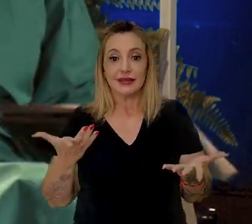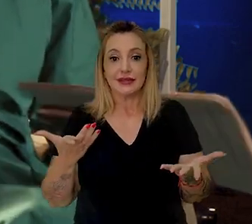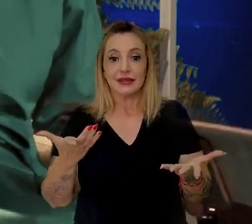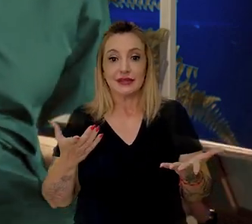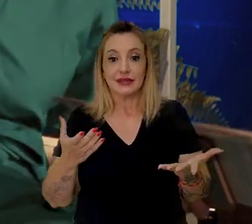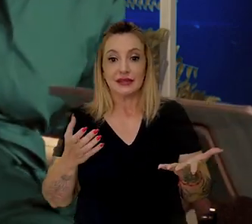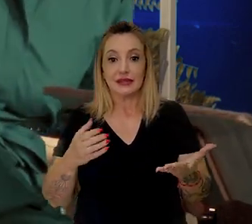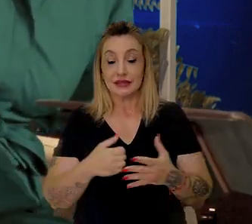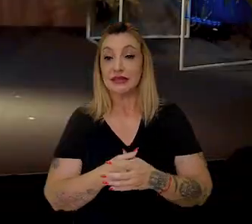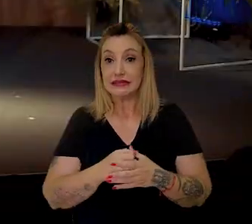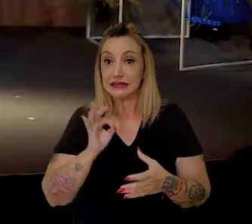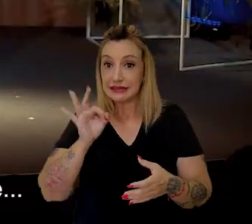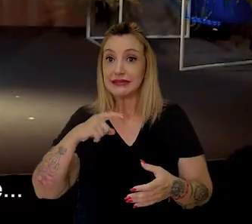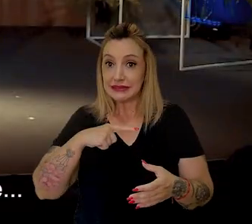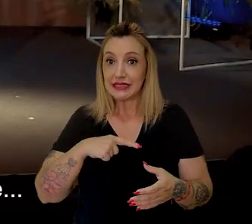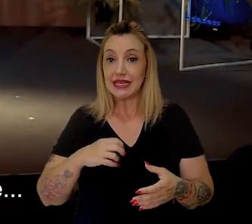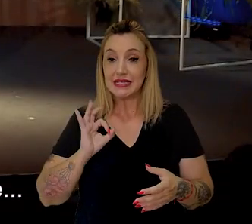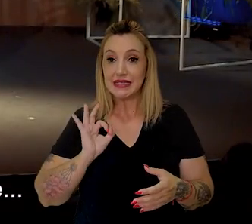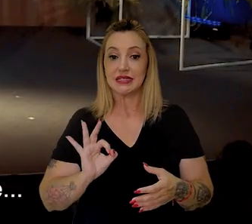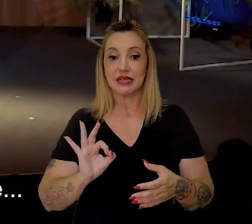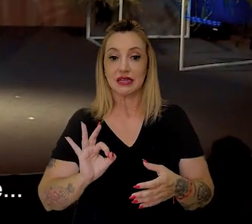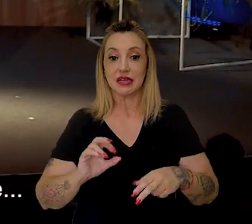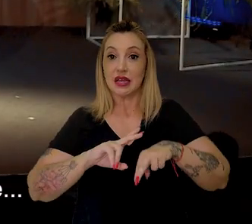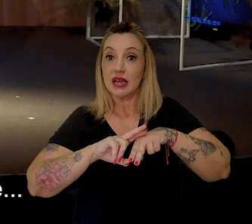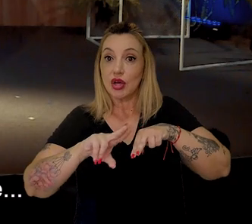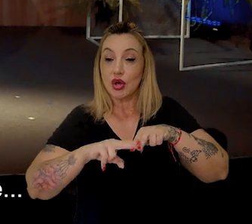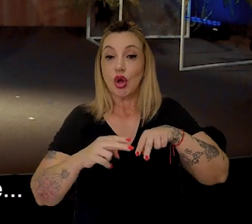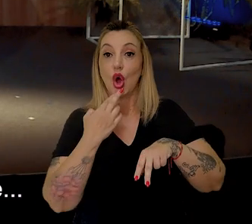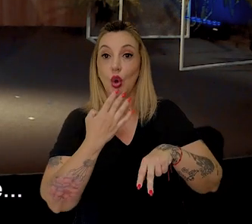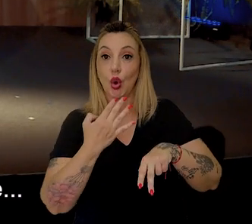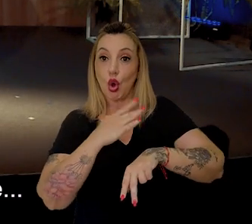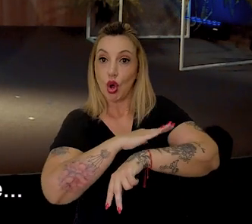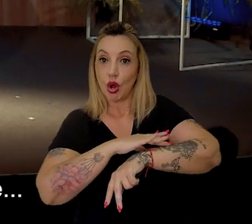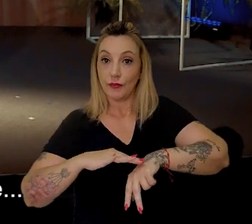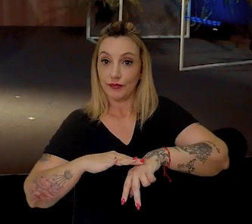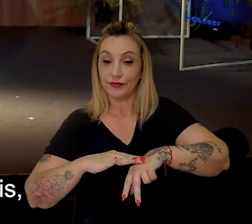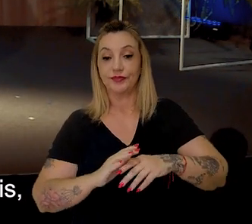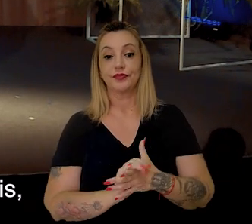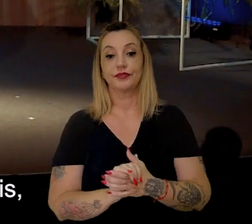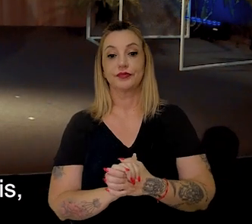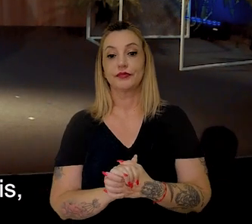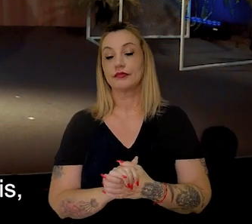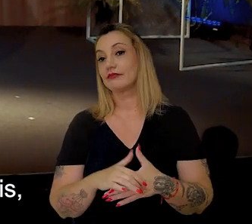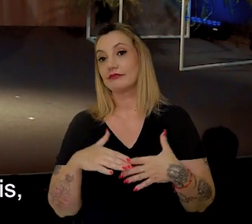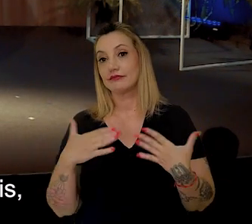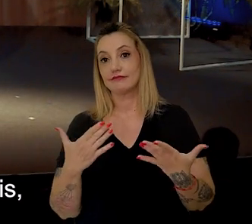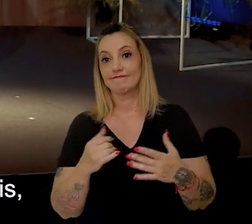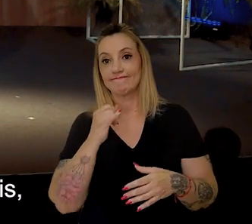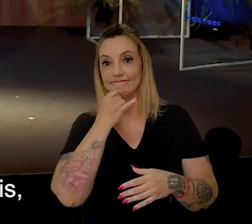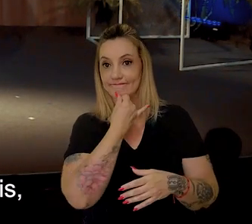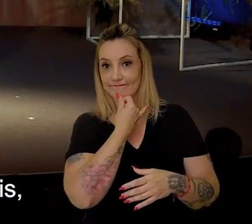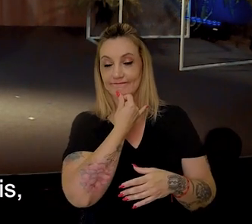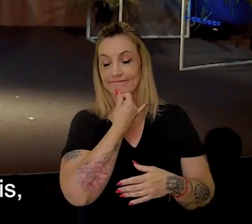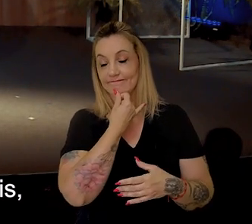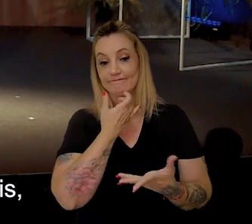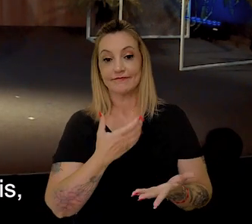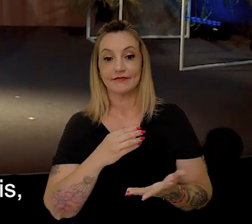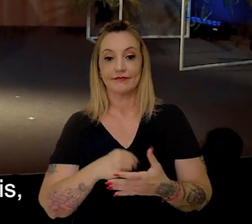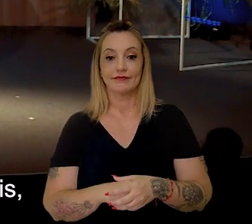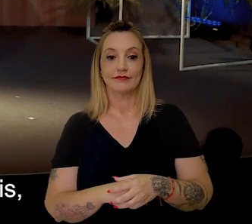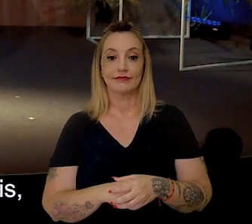existe ou seja é toda a questão de gênero de cor de eh e e e infelizmente foram